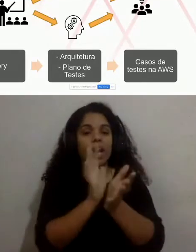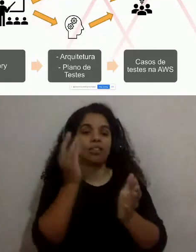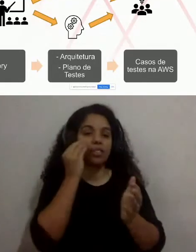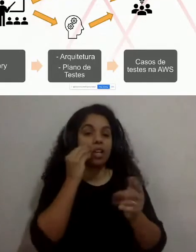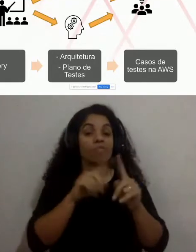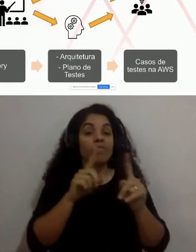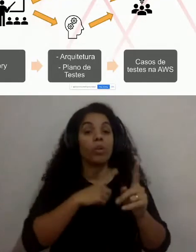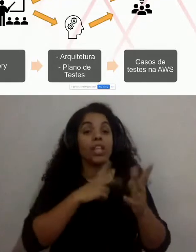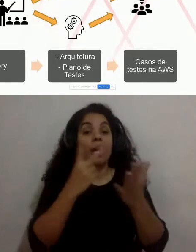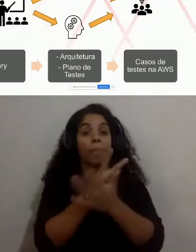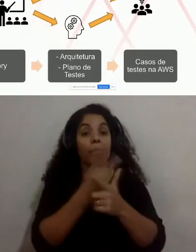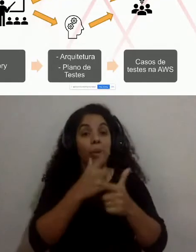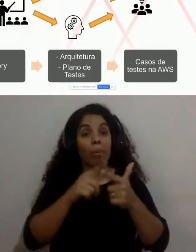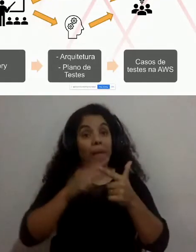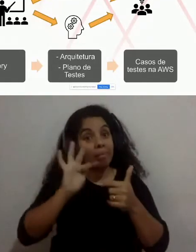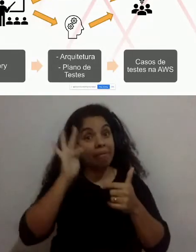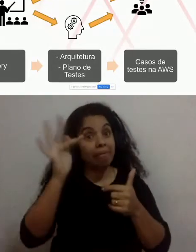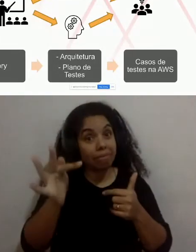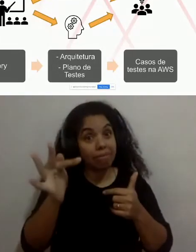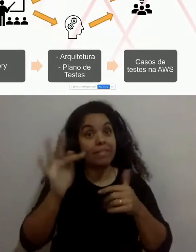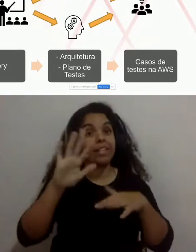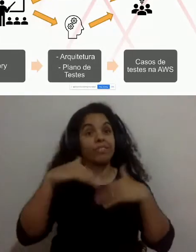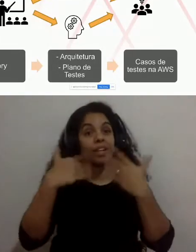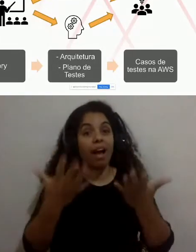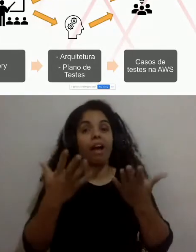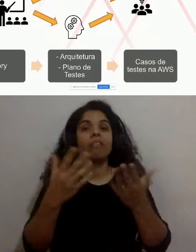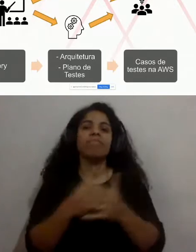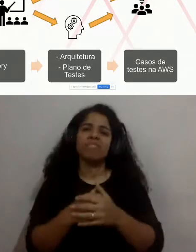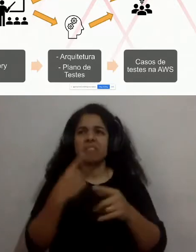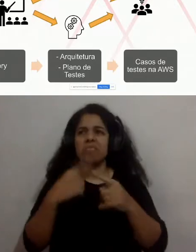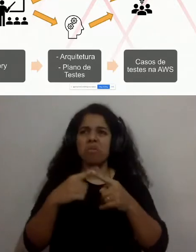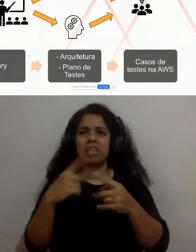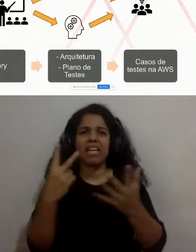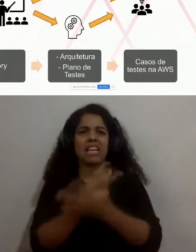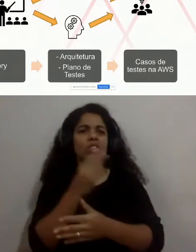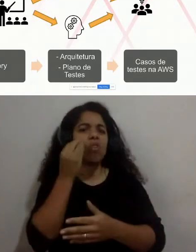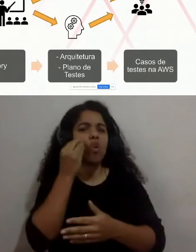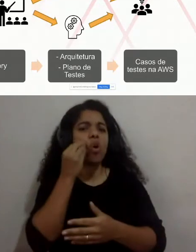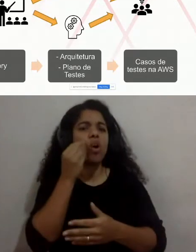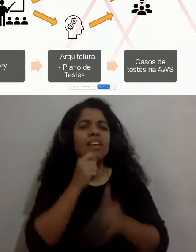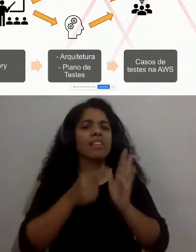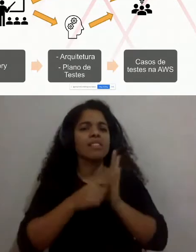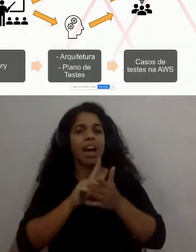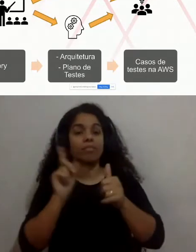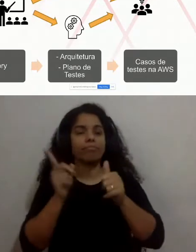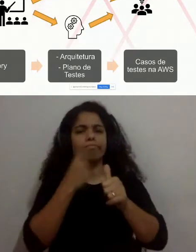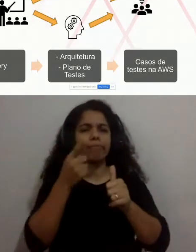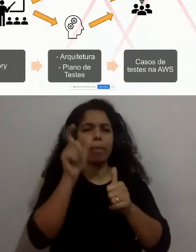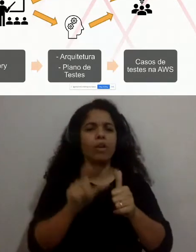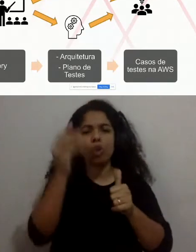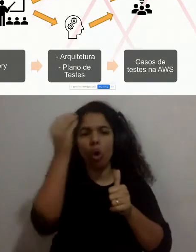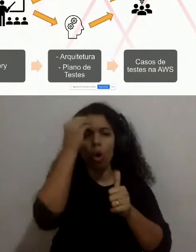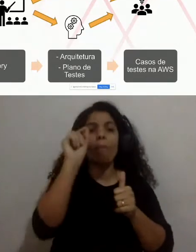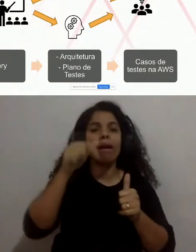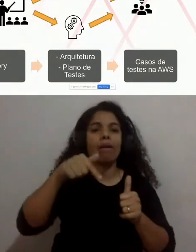lá na frente e alguém falar assim, por que isso não foi testado? A primeira pessoa que vai levar a culpa é o QA.